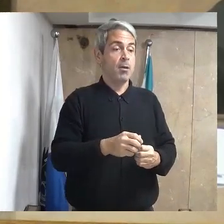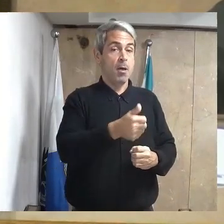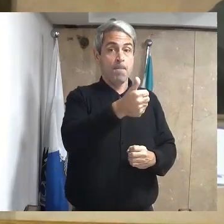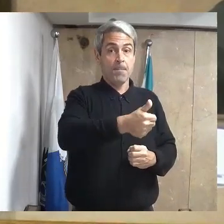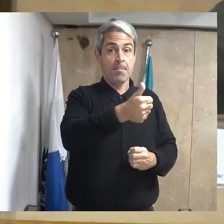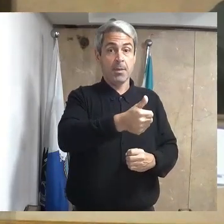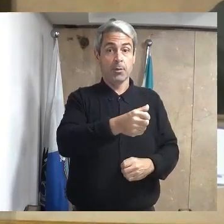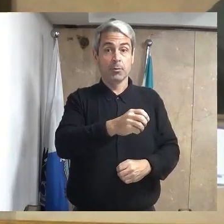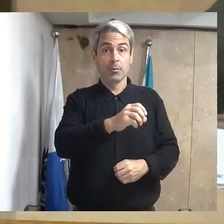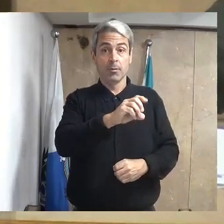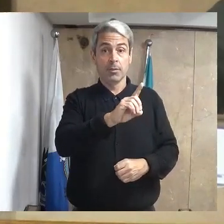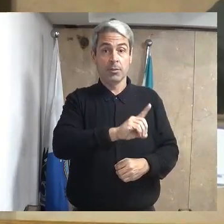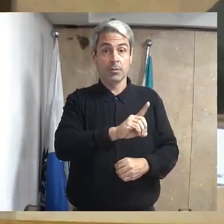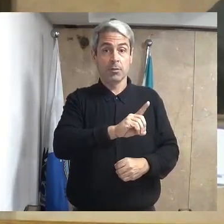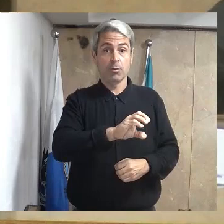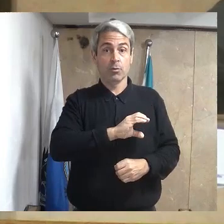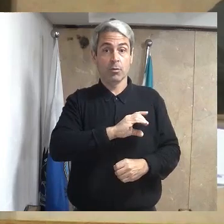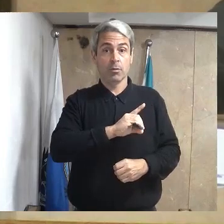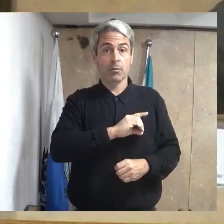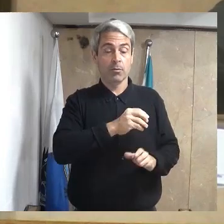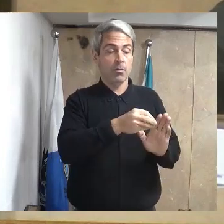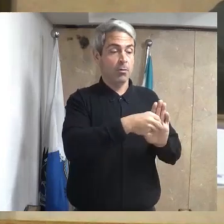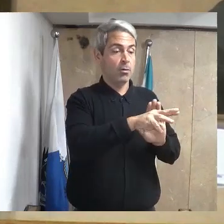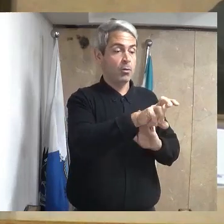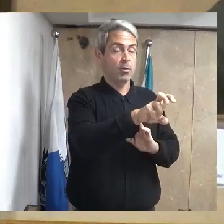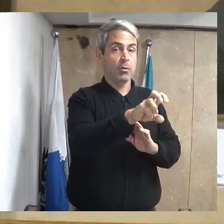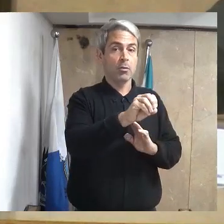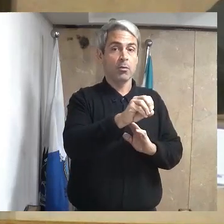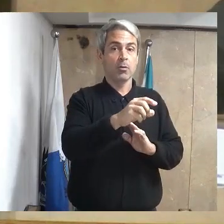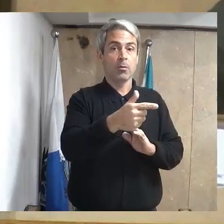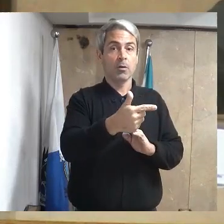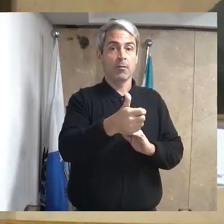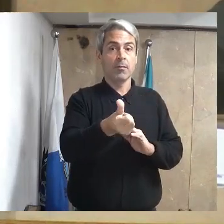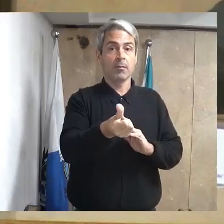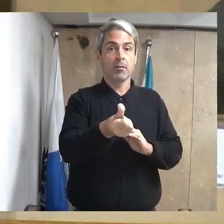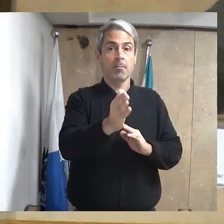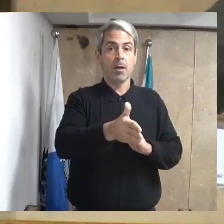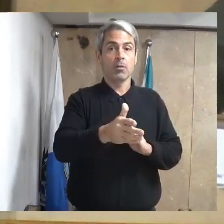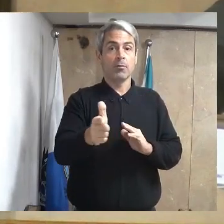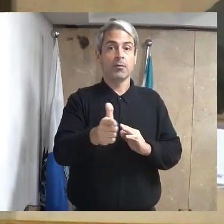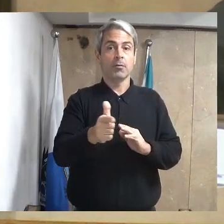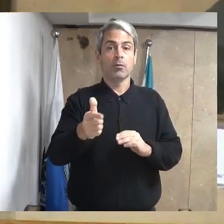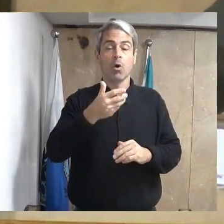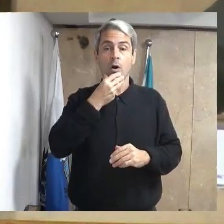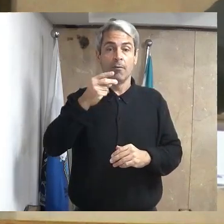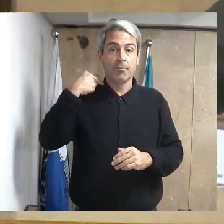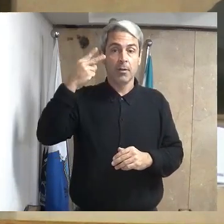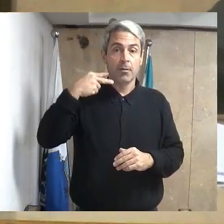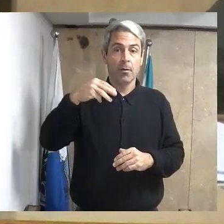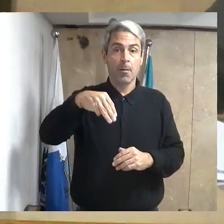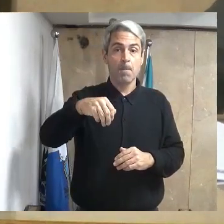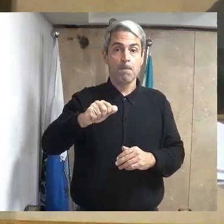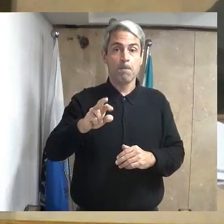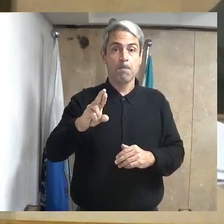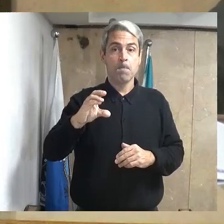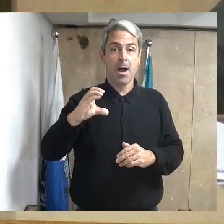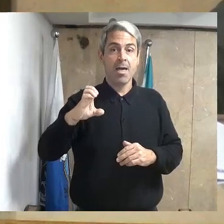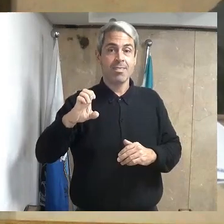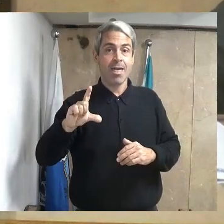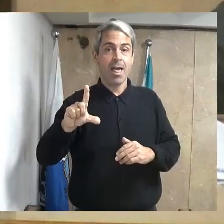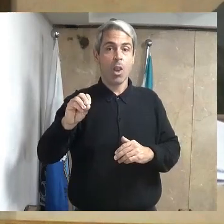primeiro distrito deste município. Indicação número 5023/2022, do excelentíssimo senhor vereador Marcelo Cardoso